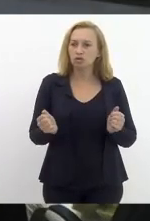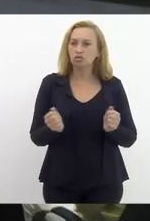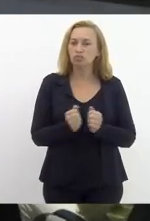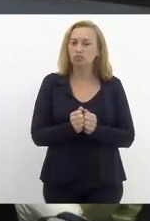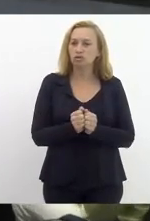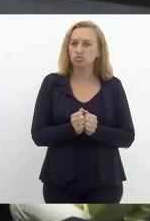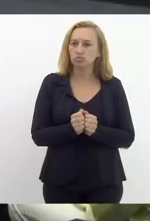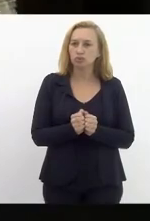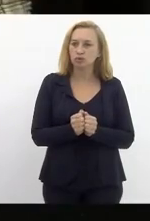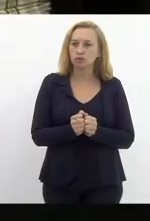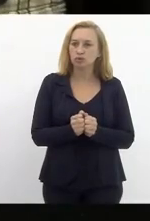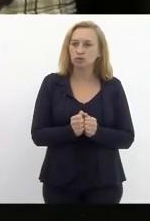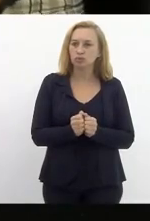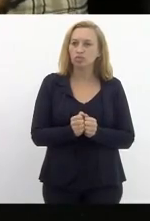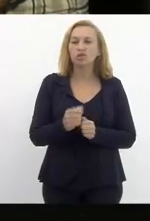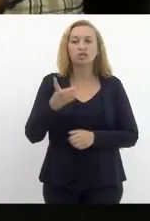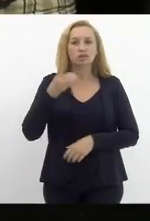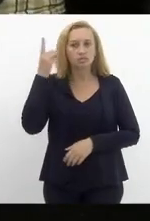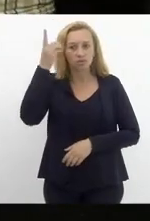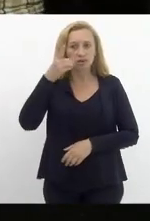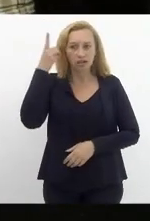as autoridades, os deputados,